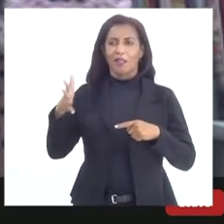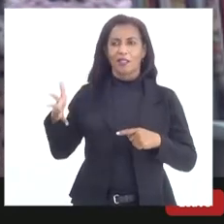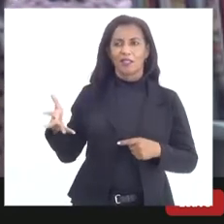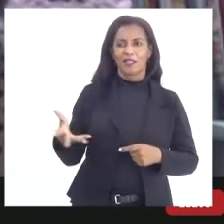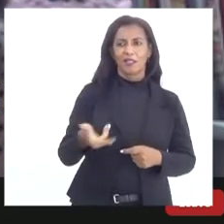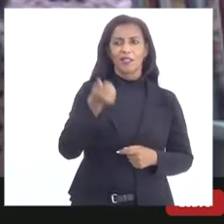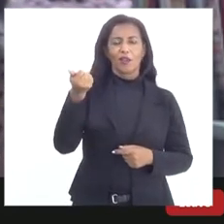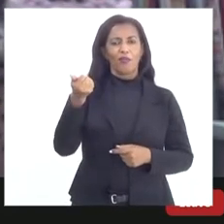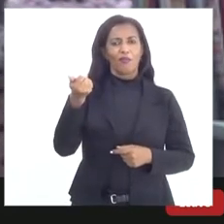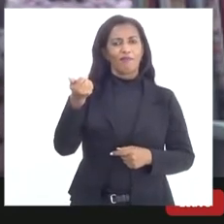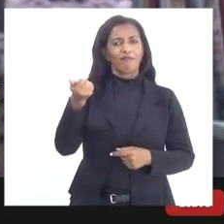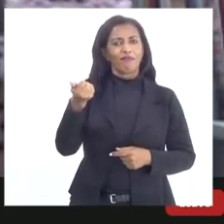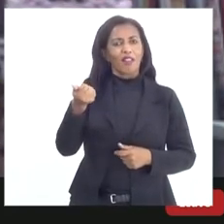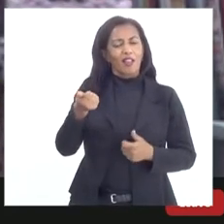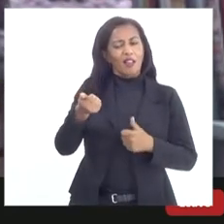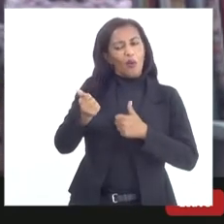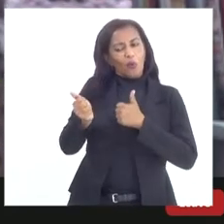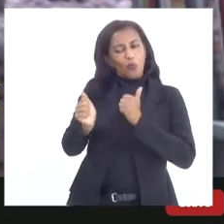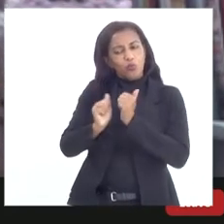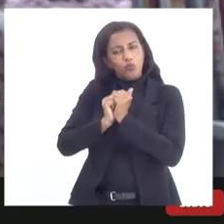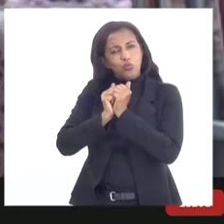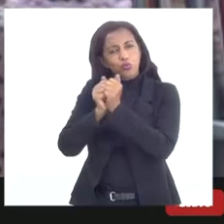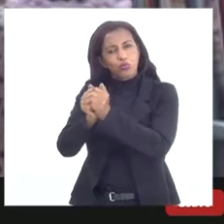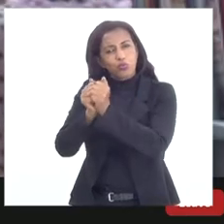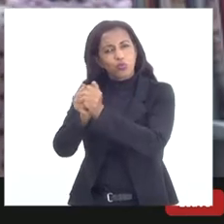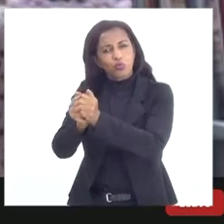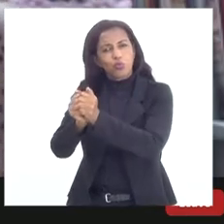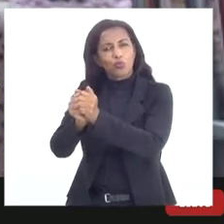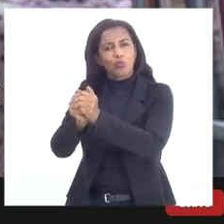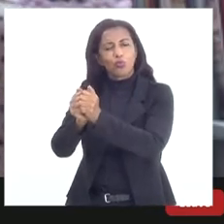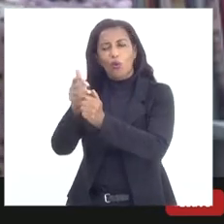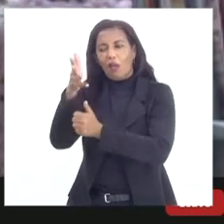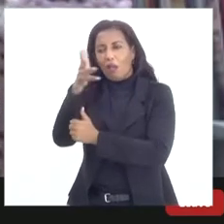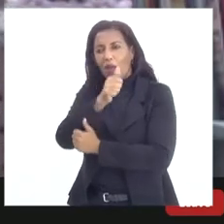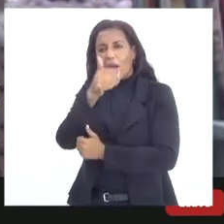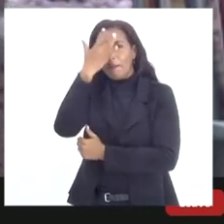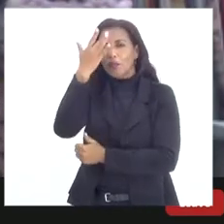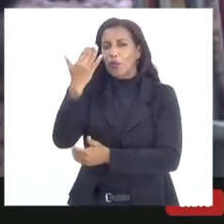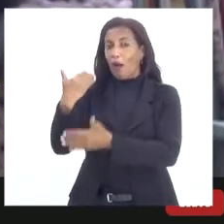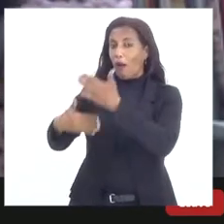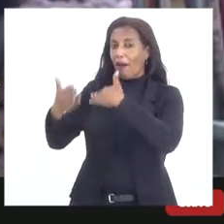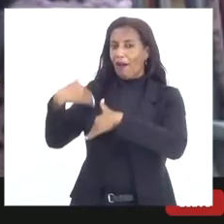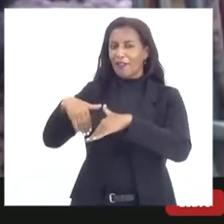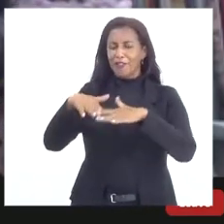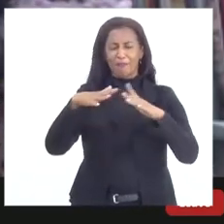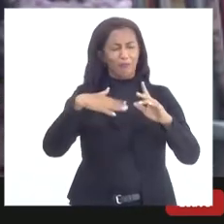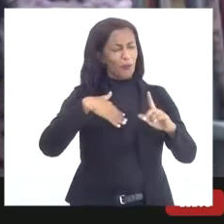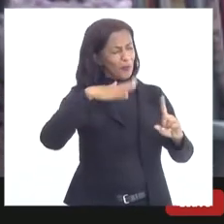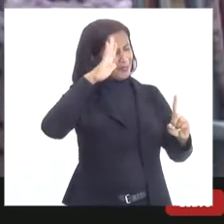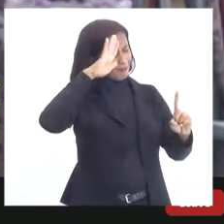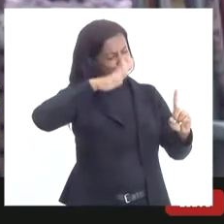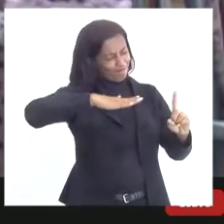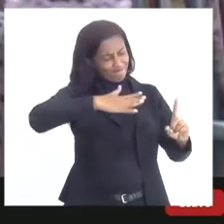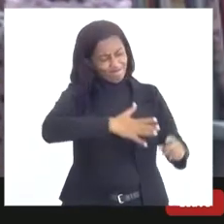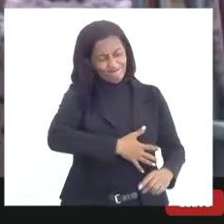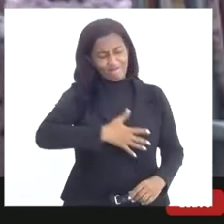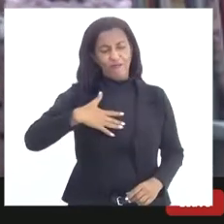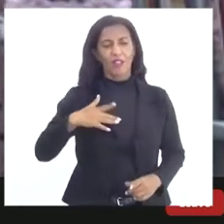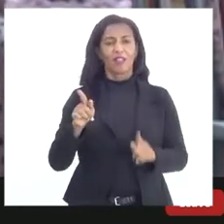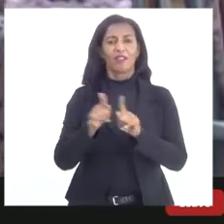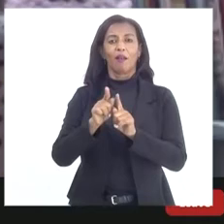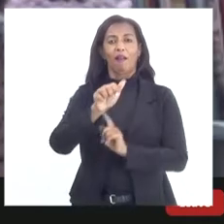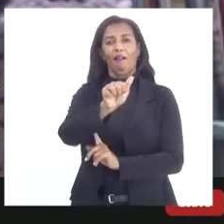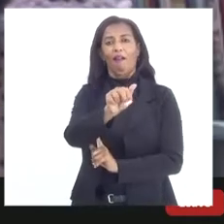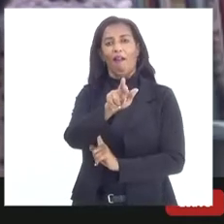antes, caminhar nos passos de quem veio antes de nós, né? Então, é uma honra estar aqui com o Babalaw Ivani, com o deputado Átila